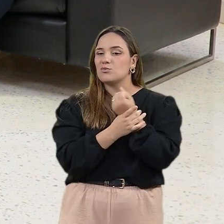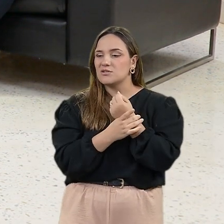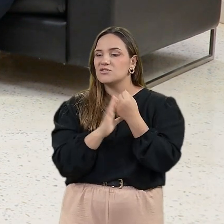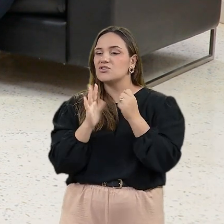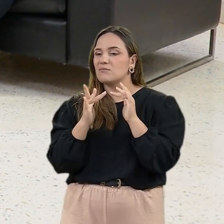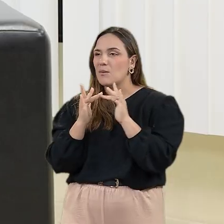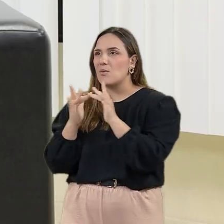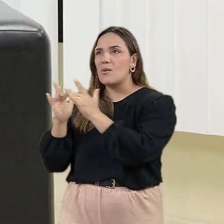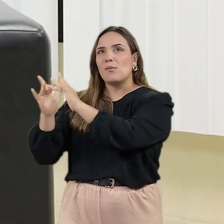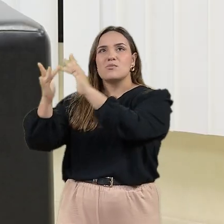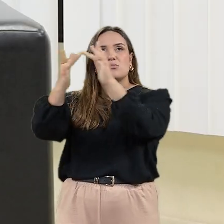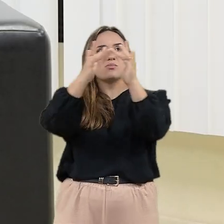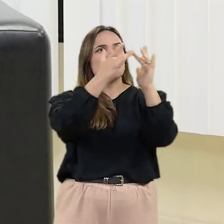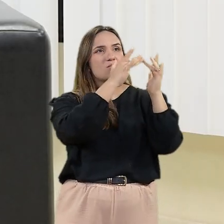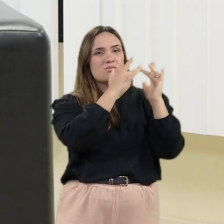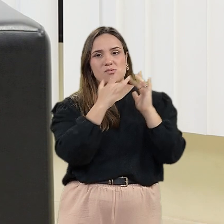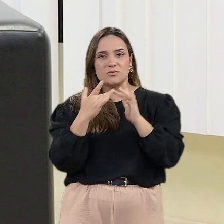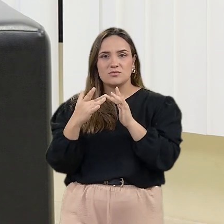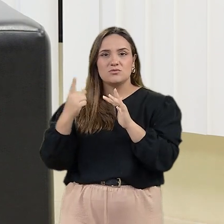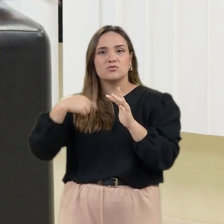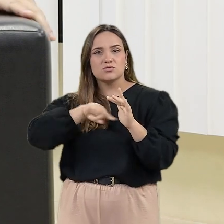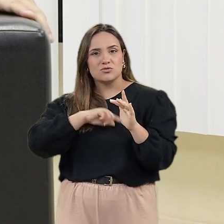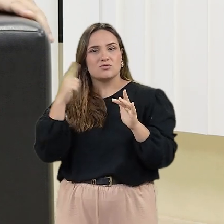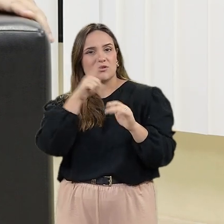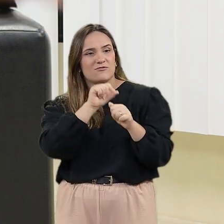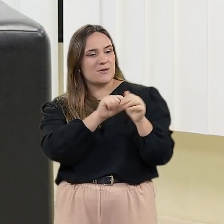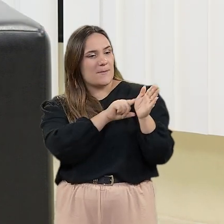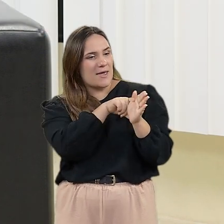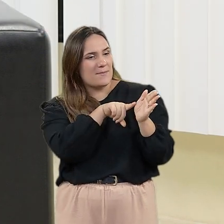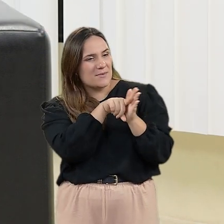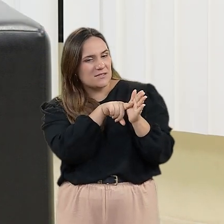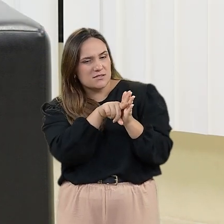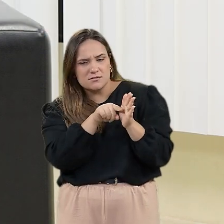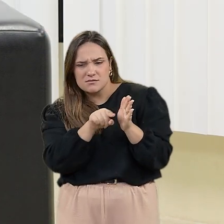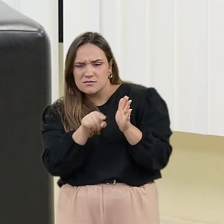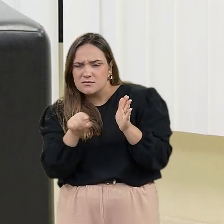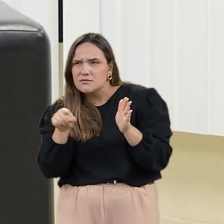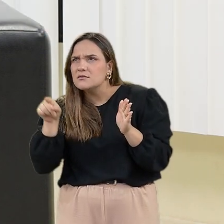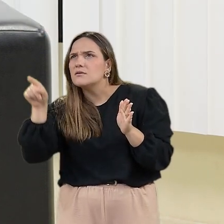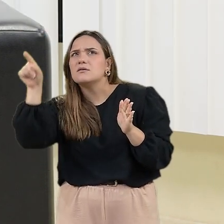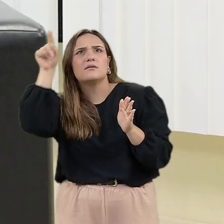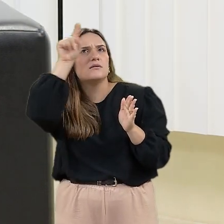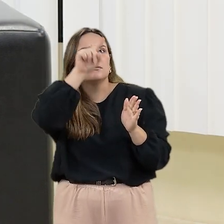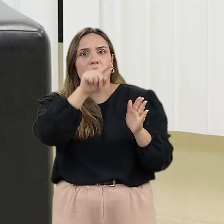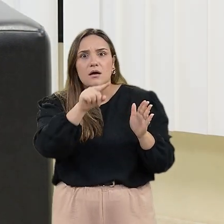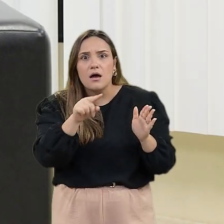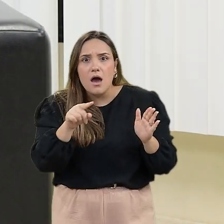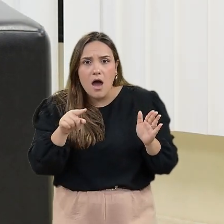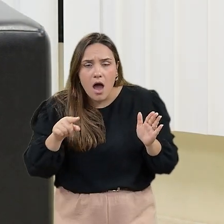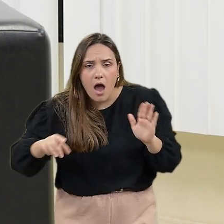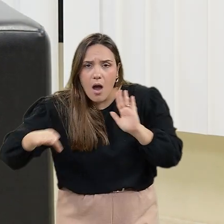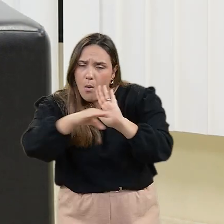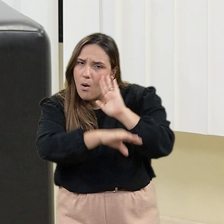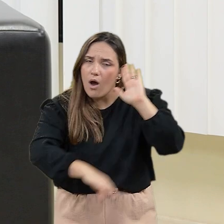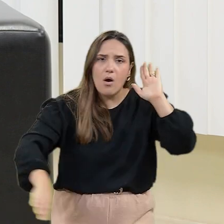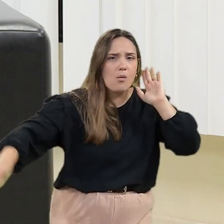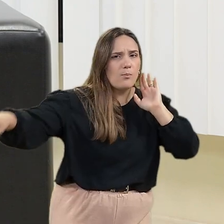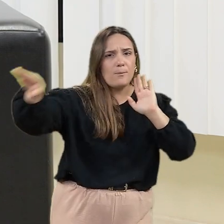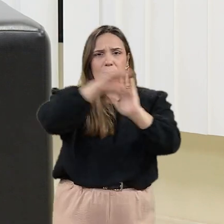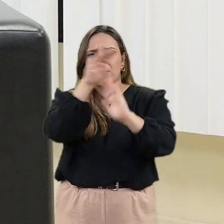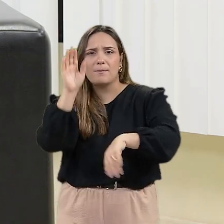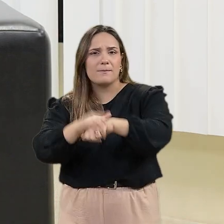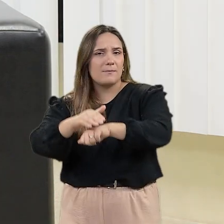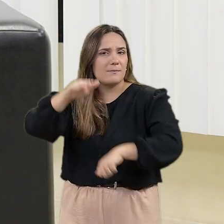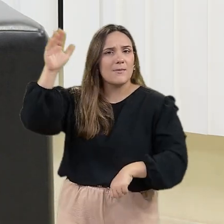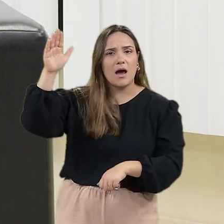a gente consegue, por meio de elementos estatísticos, desenhar essa escalada cada